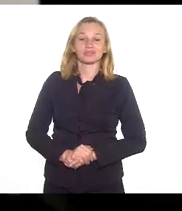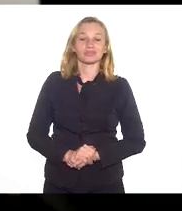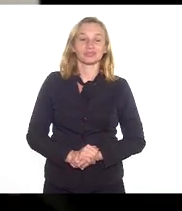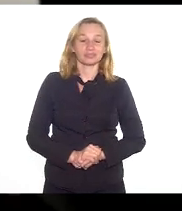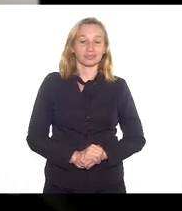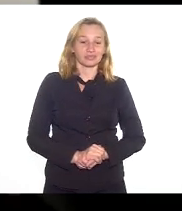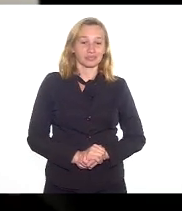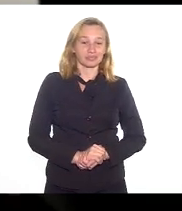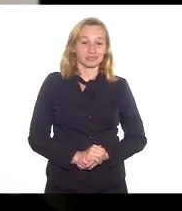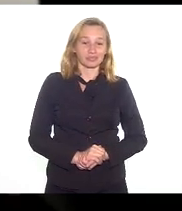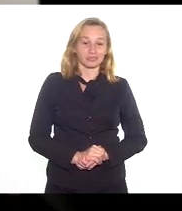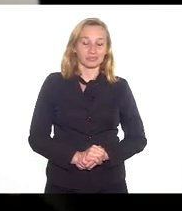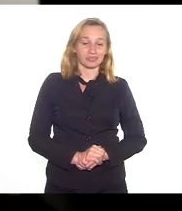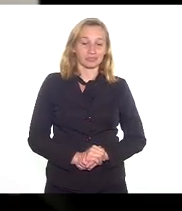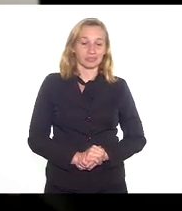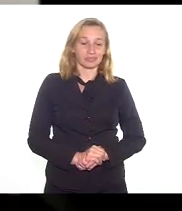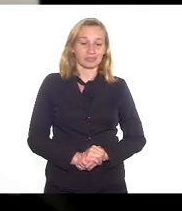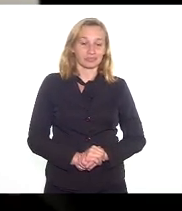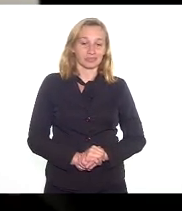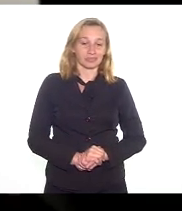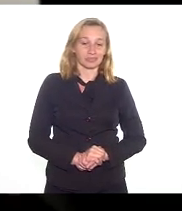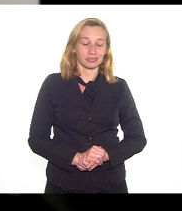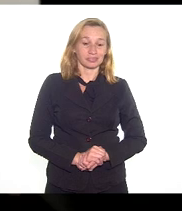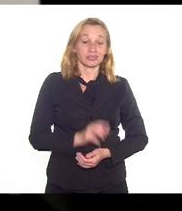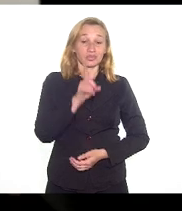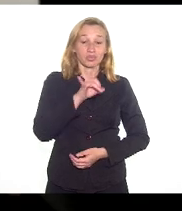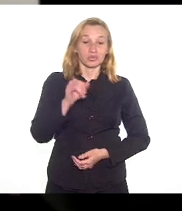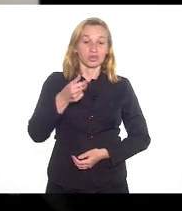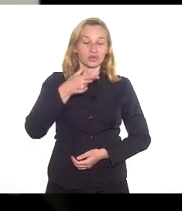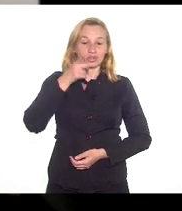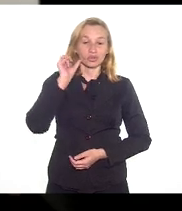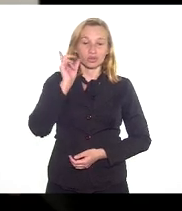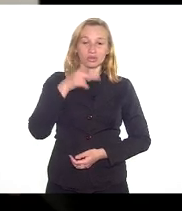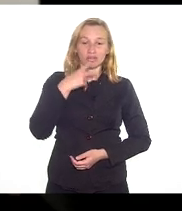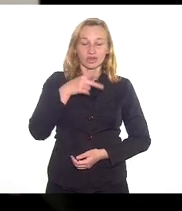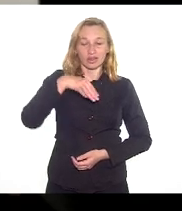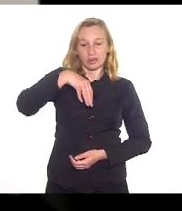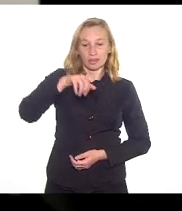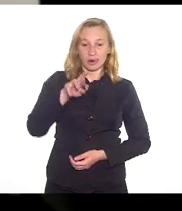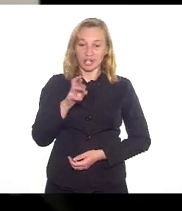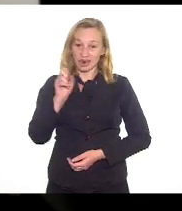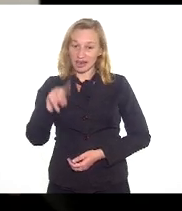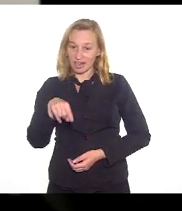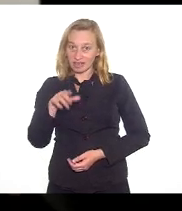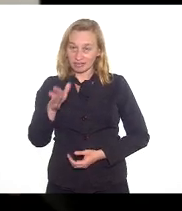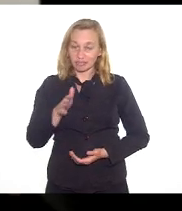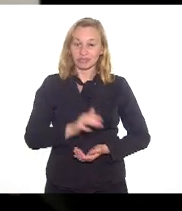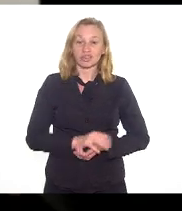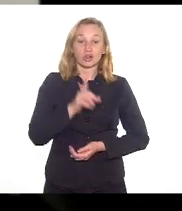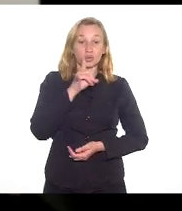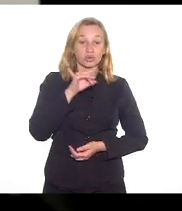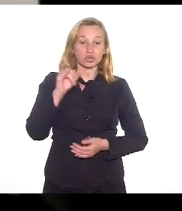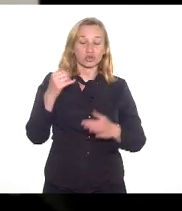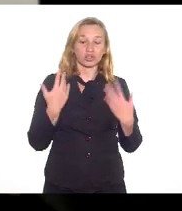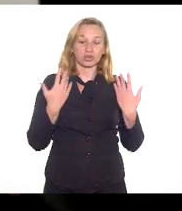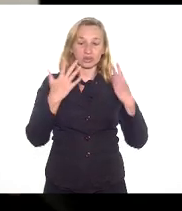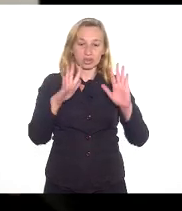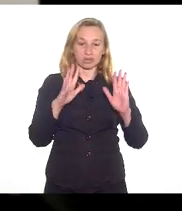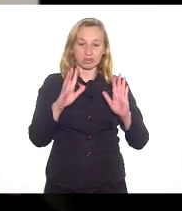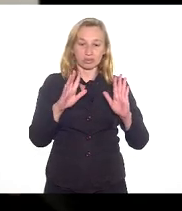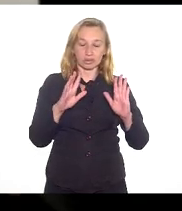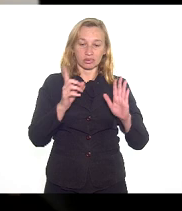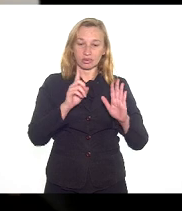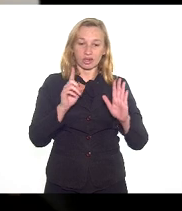Não é como o dia de ontem, eu falei lá em Maricá, um dia celebração, não é de